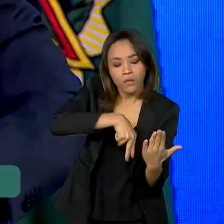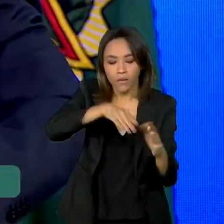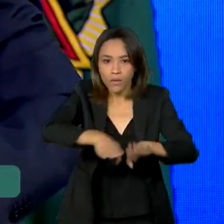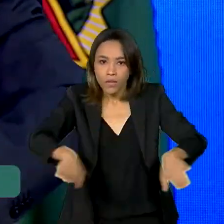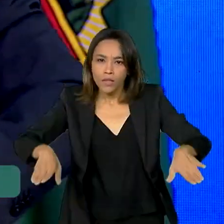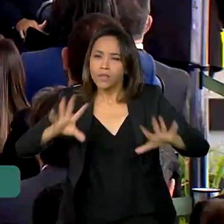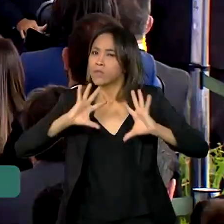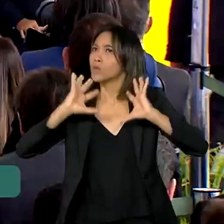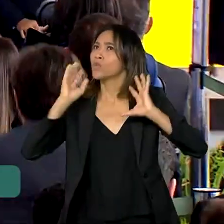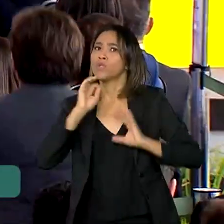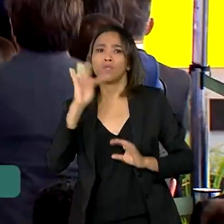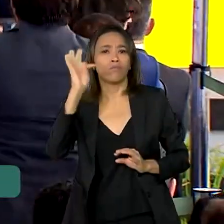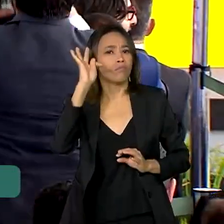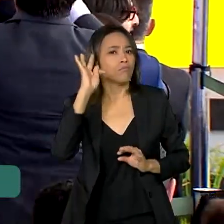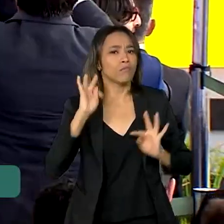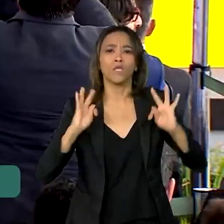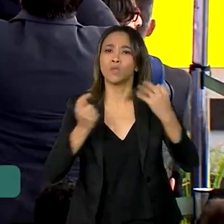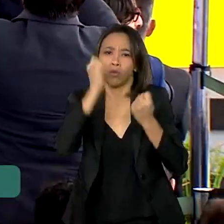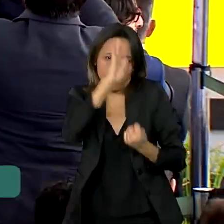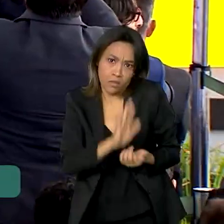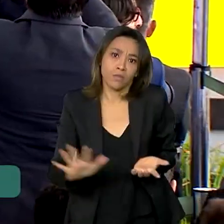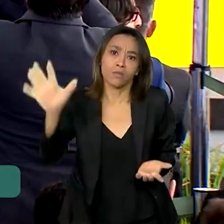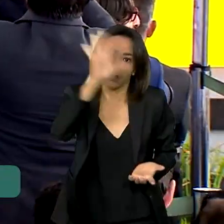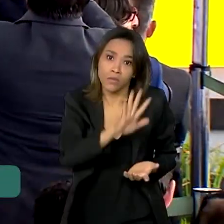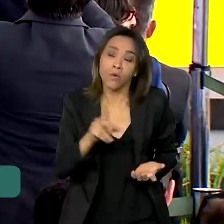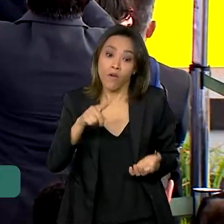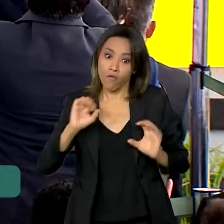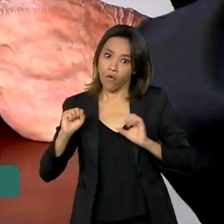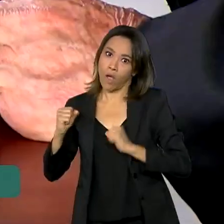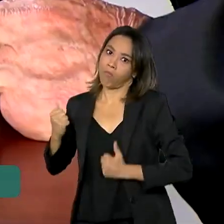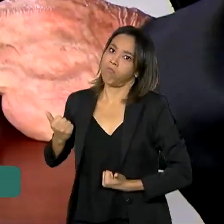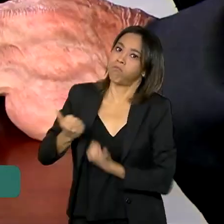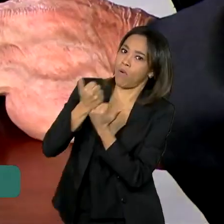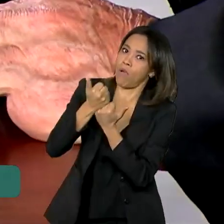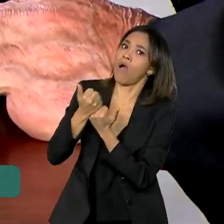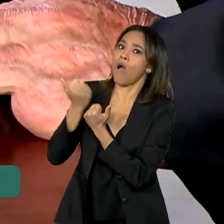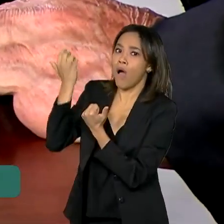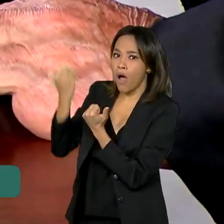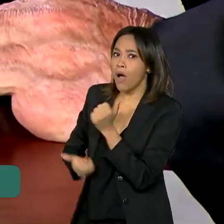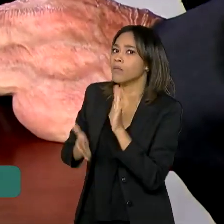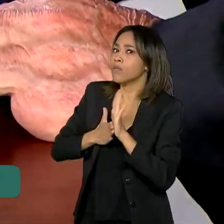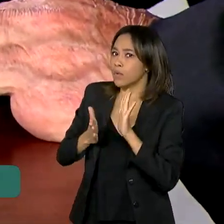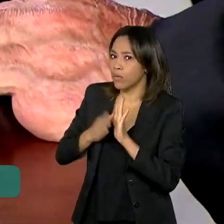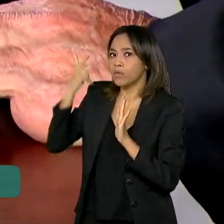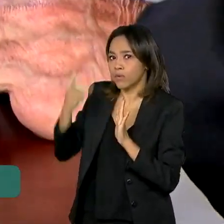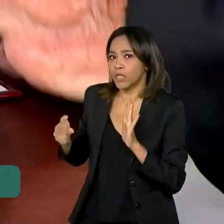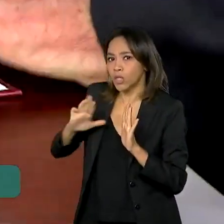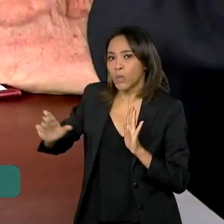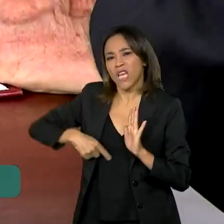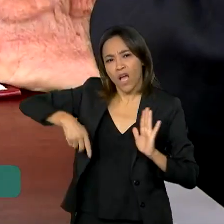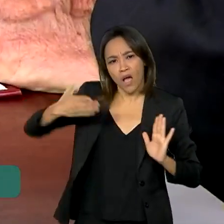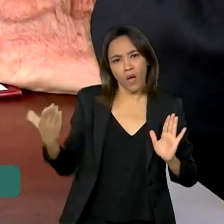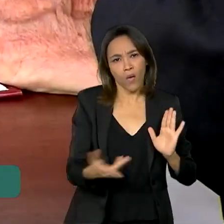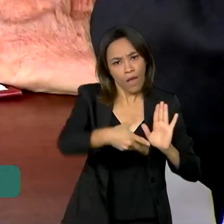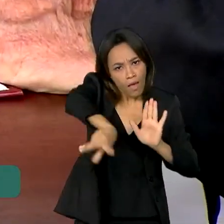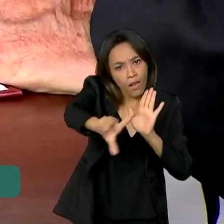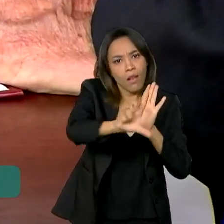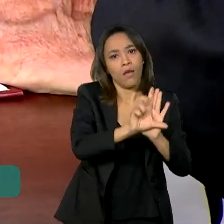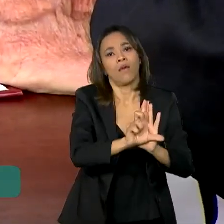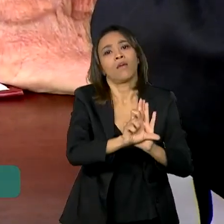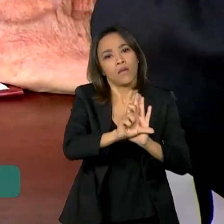em todo o país. A proposta foi defendida pelo presidente Lula e virou lei que obriga a instalação